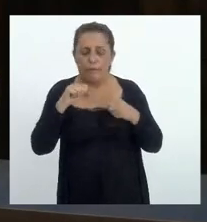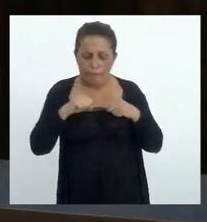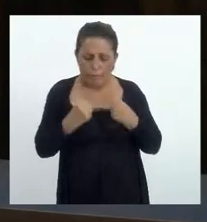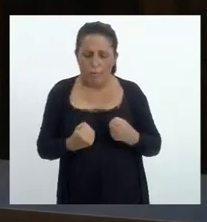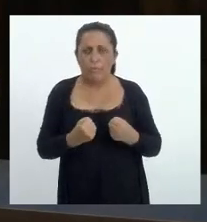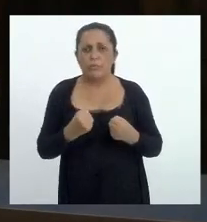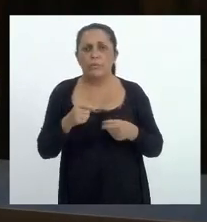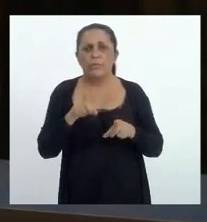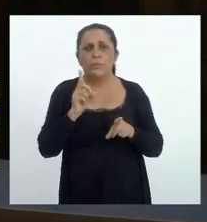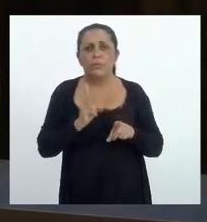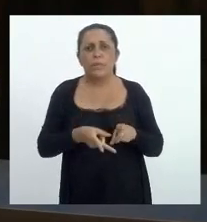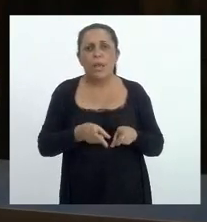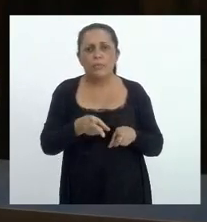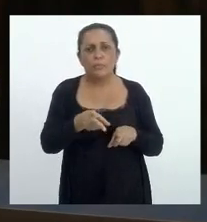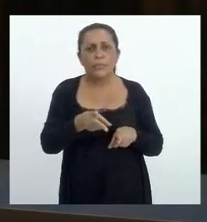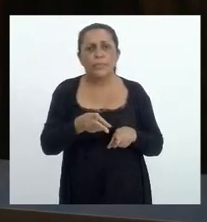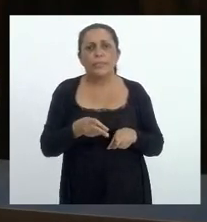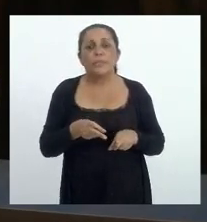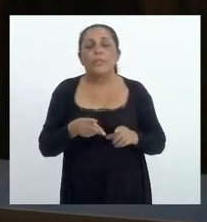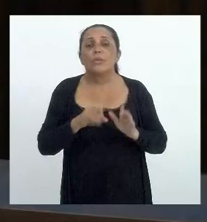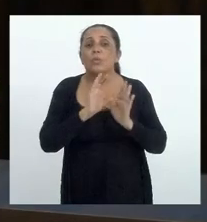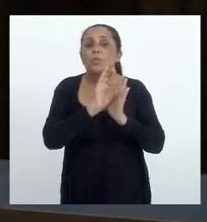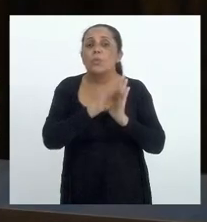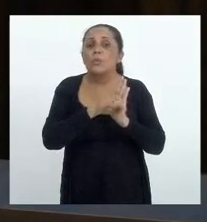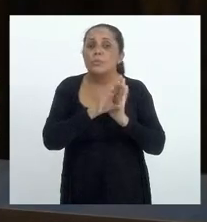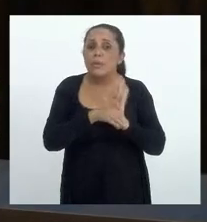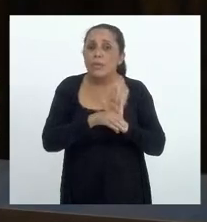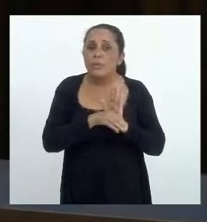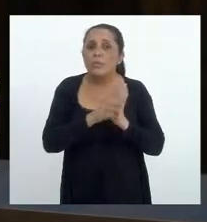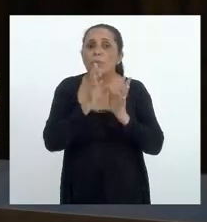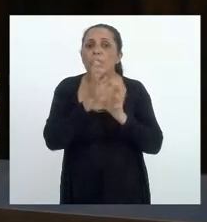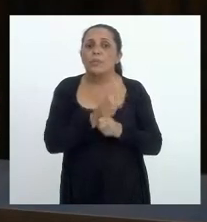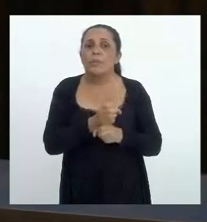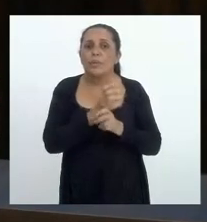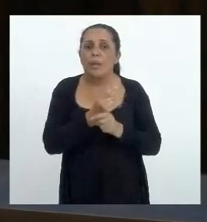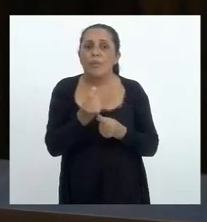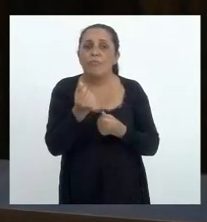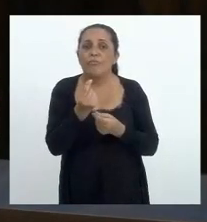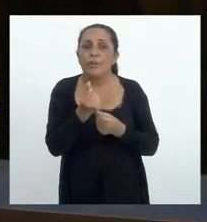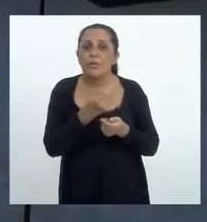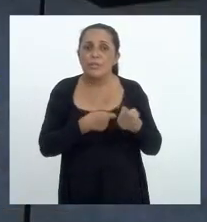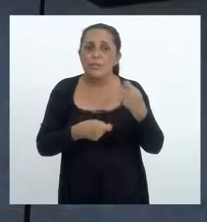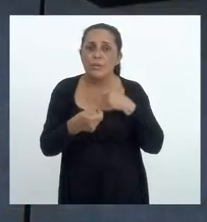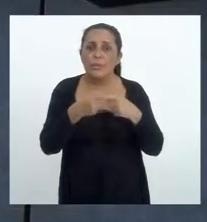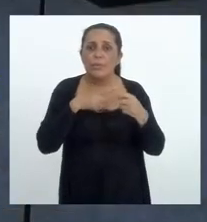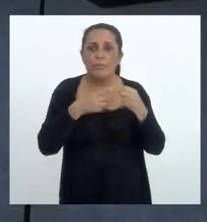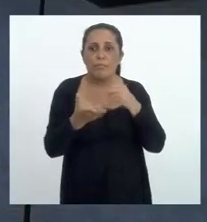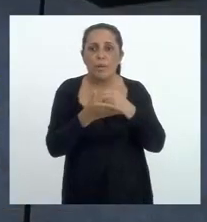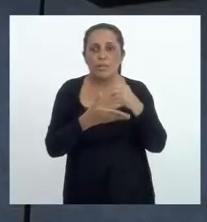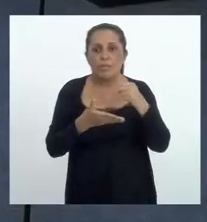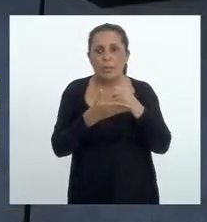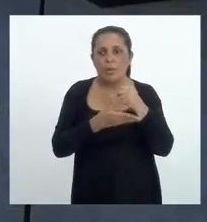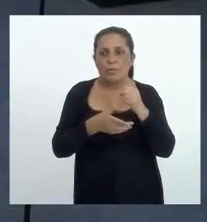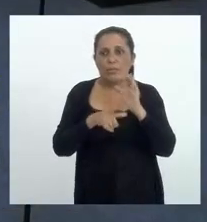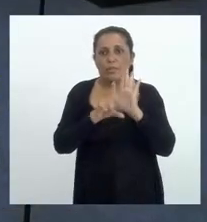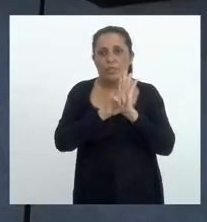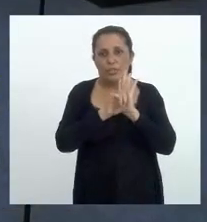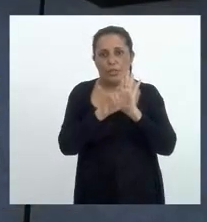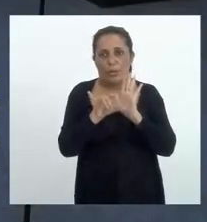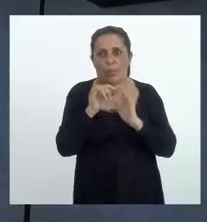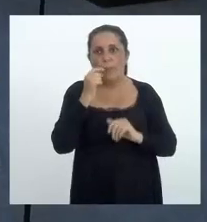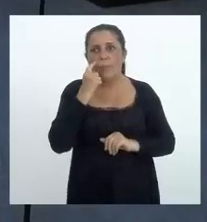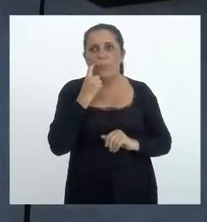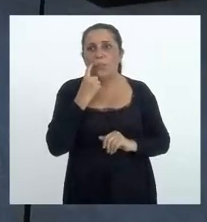gente ter sempre que levar em conta os conceitos orçamentários e financeiros para poder ter embasamento na nossa legislação. Obrigado.